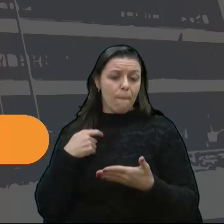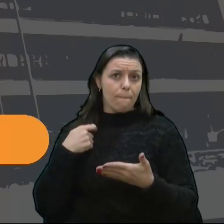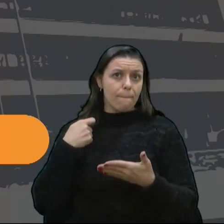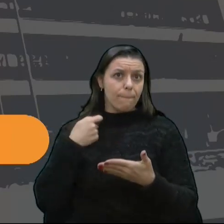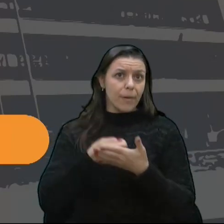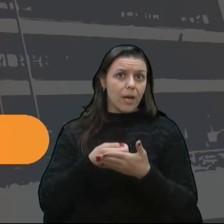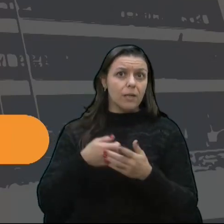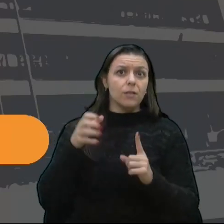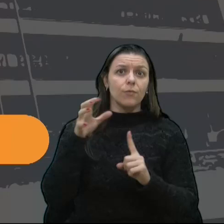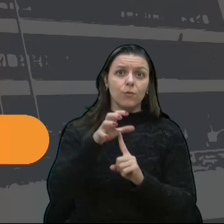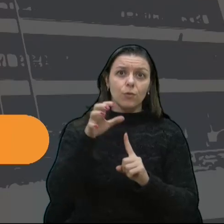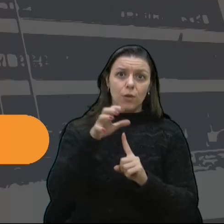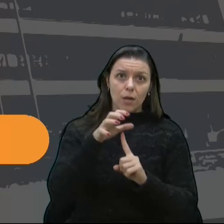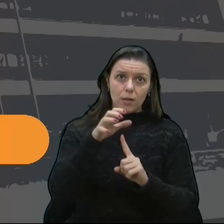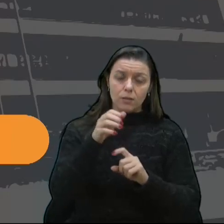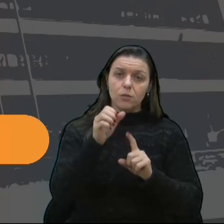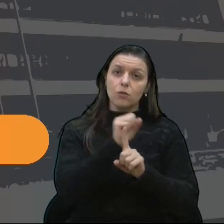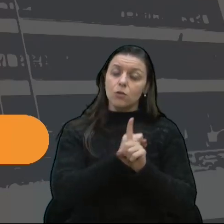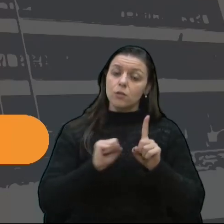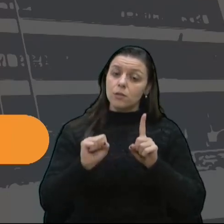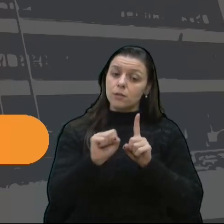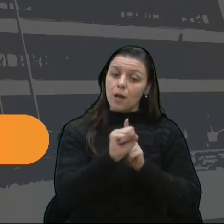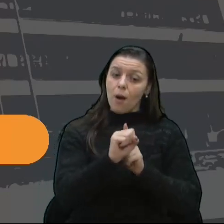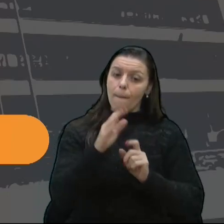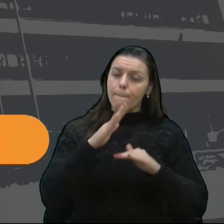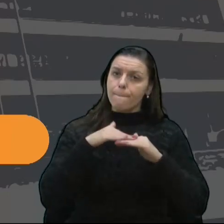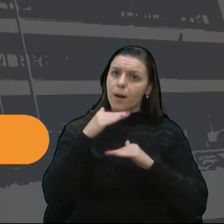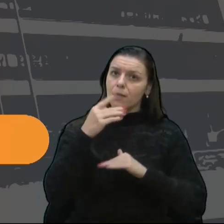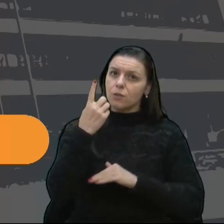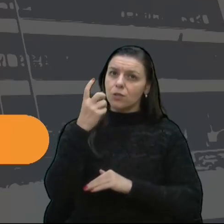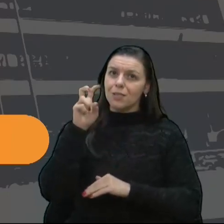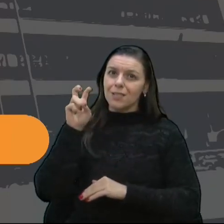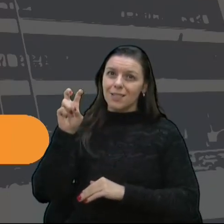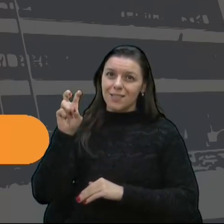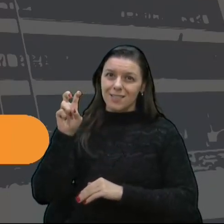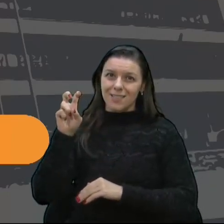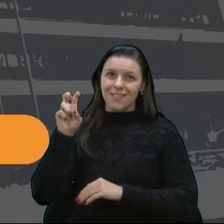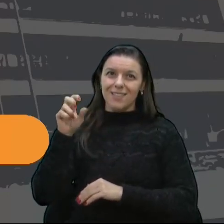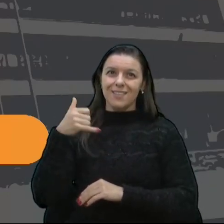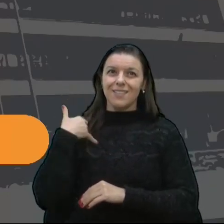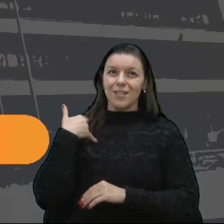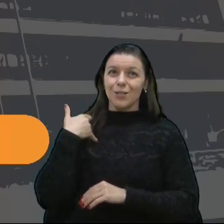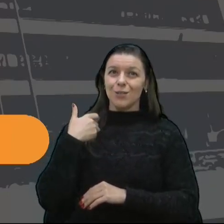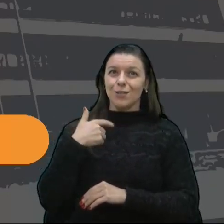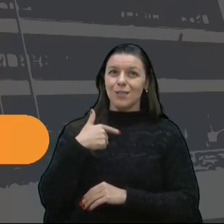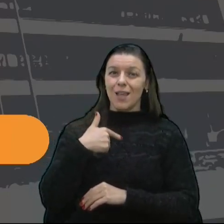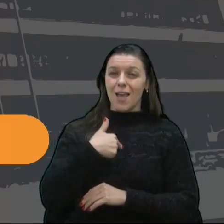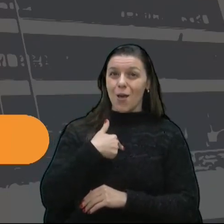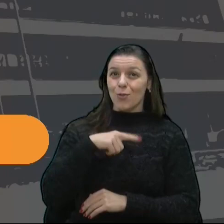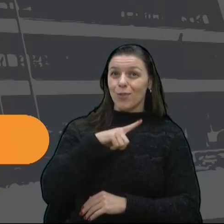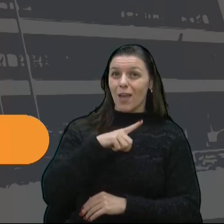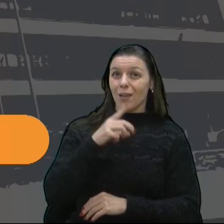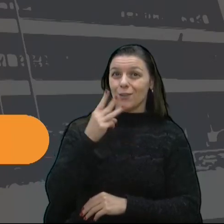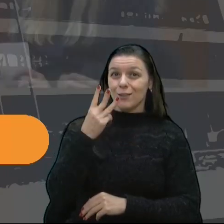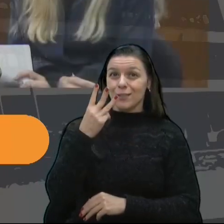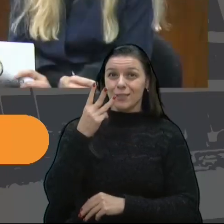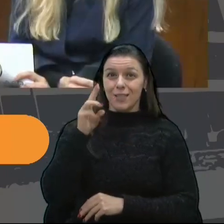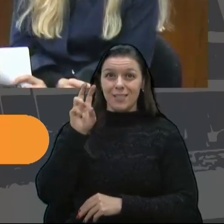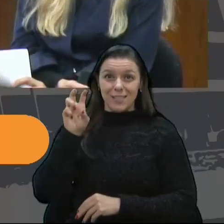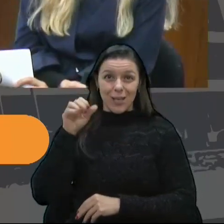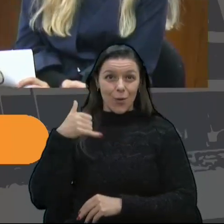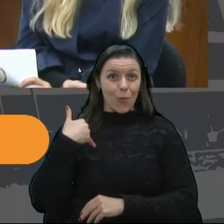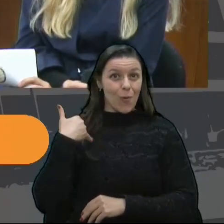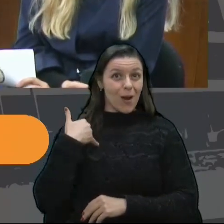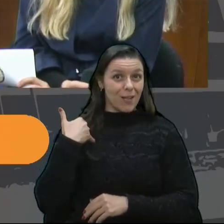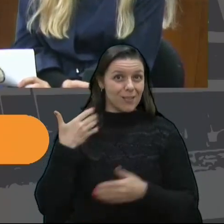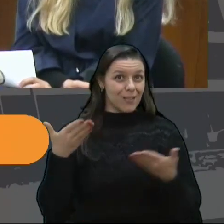social na área de comunicação há mais de 15 anos. Eu tenho só essa carinha de nova, mas eu já tenho 35, daqui a pouco 36, entendeu?